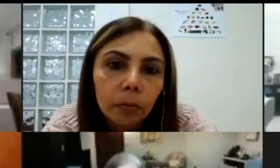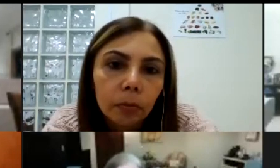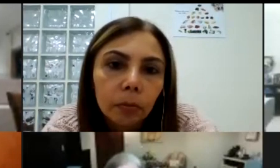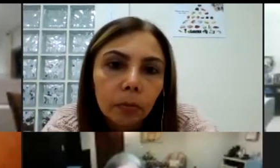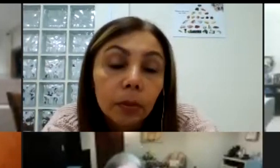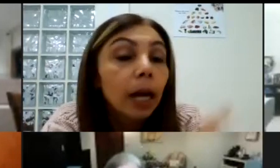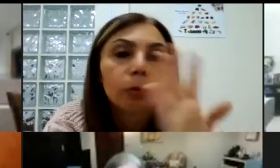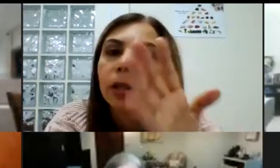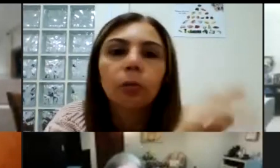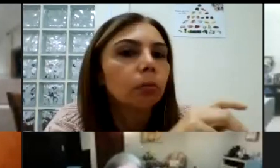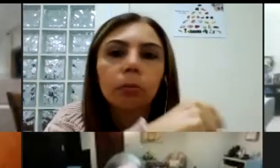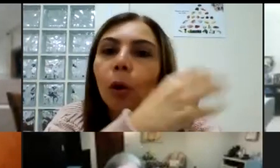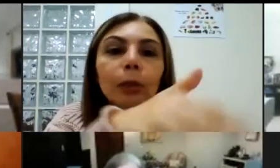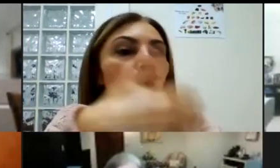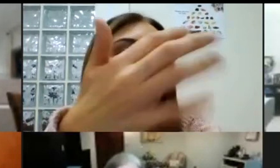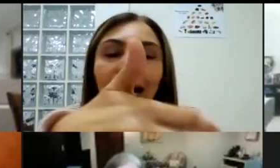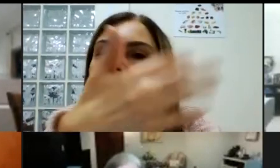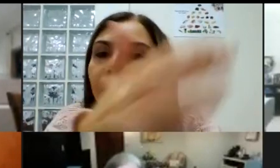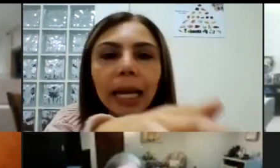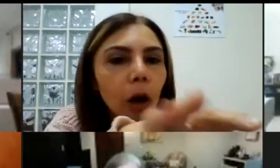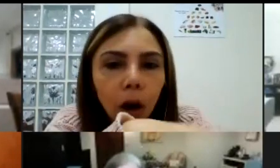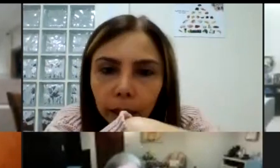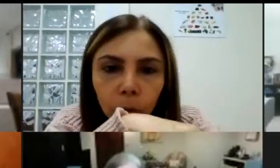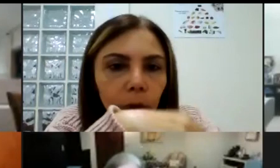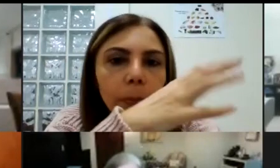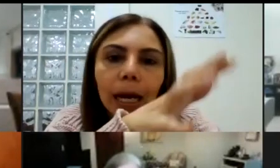faço? Não.